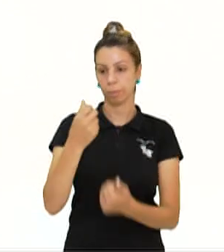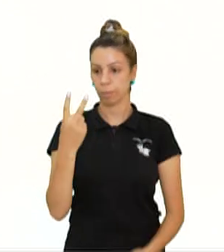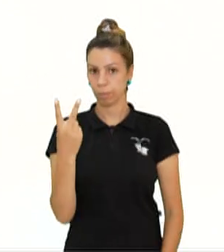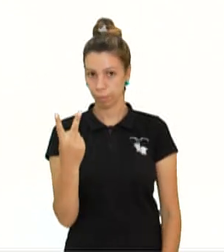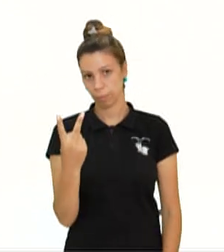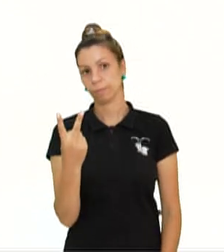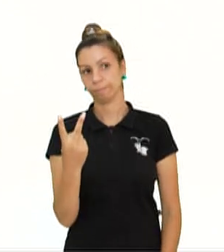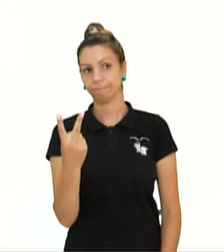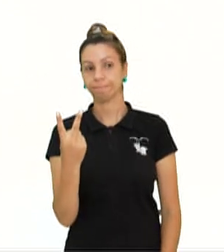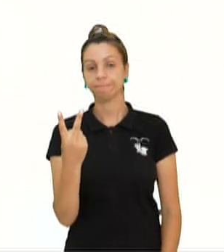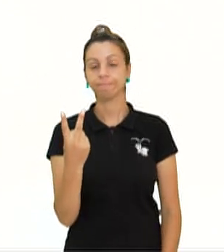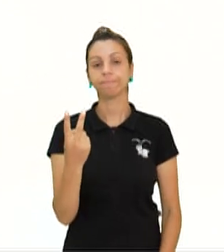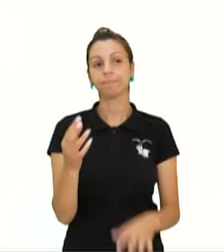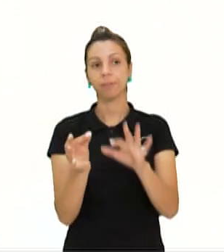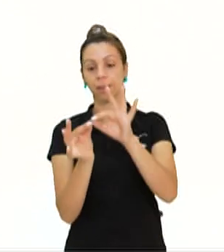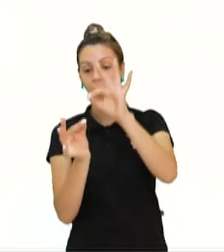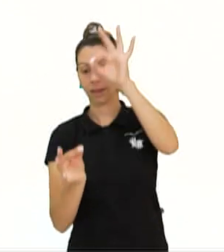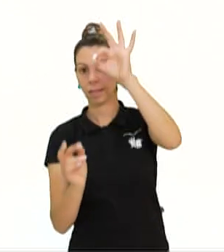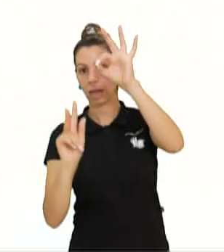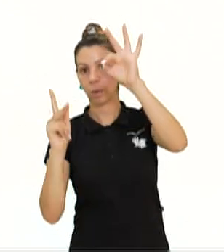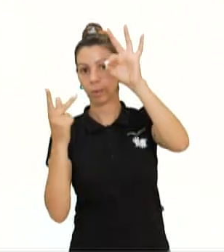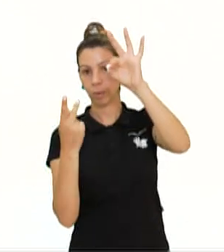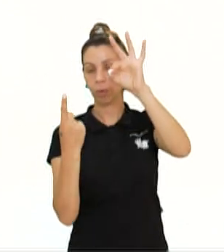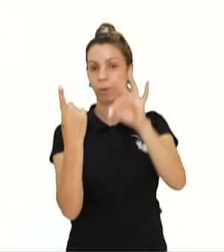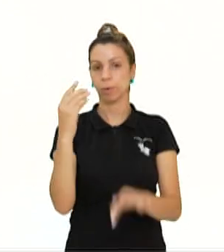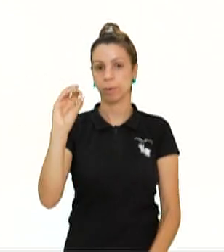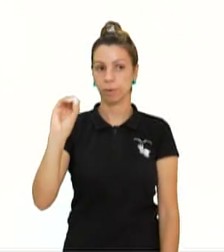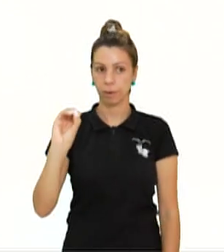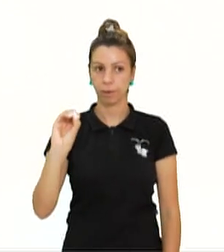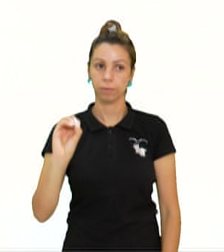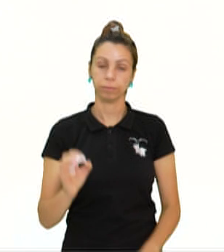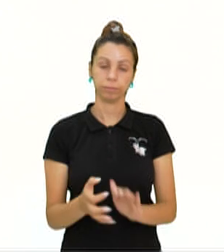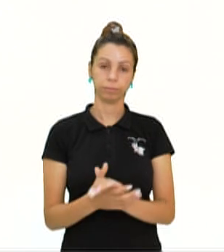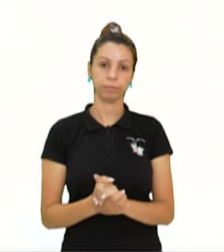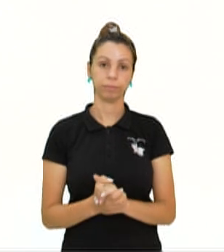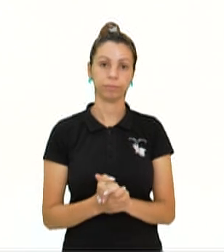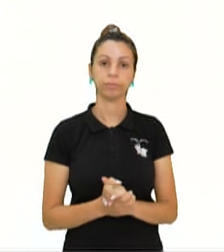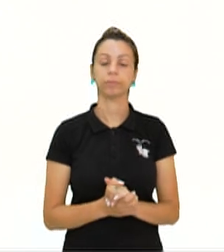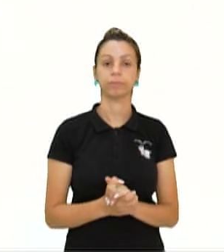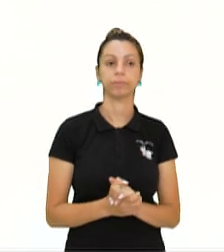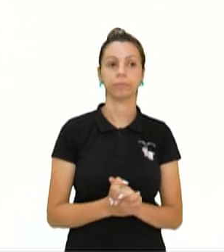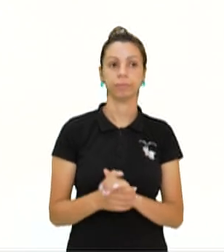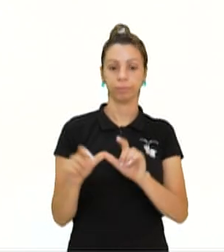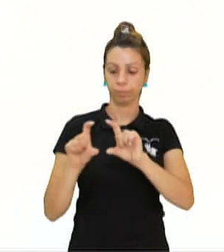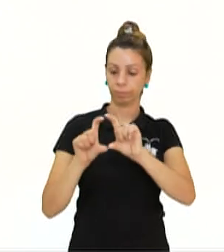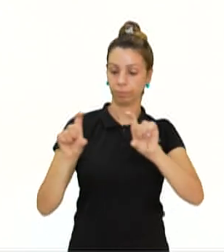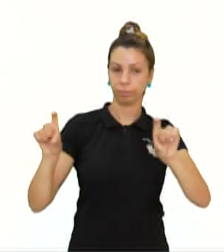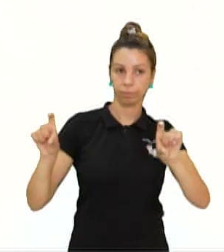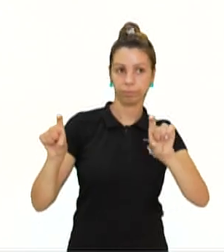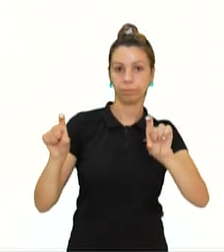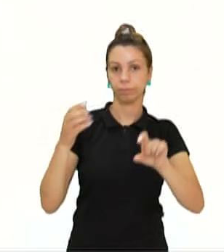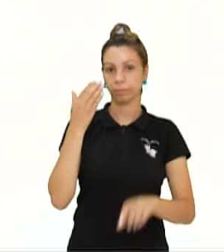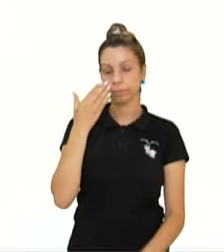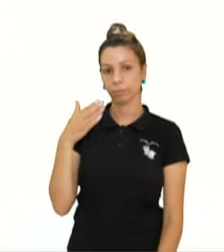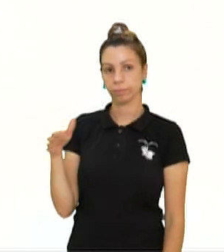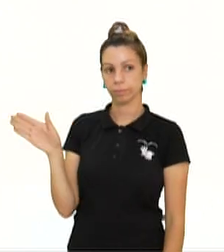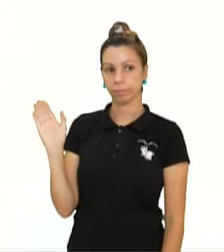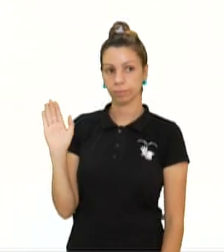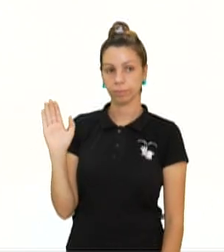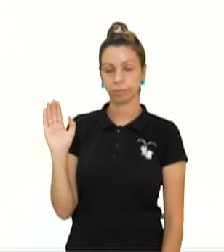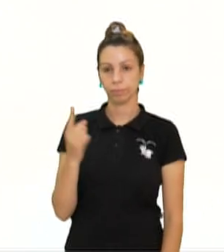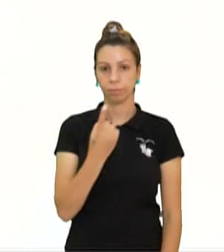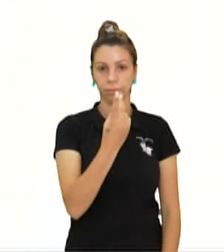Né? 2 elevado ao quadrado, 4. Fico ali com 4 vezes 3,14, que